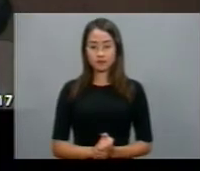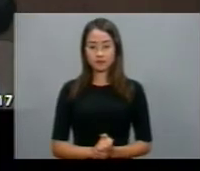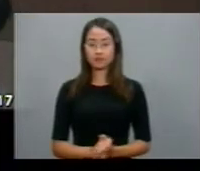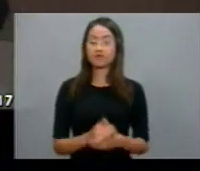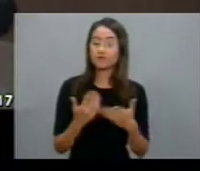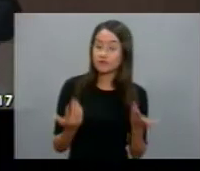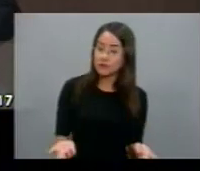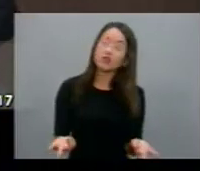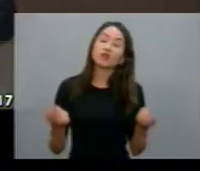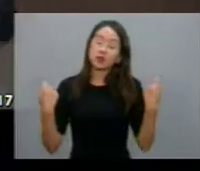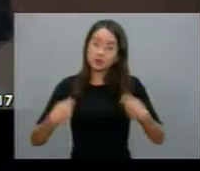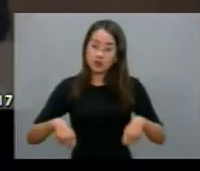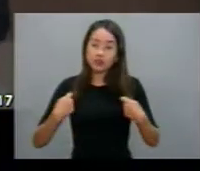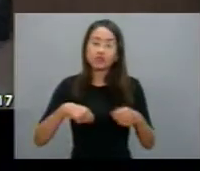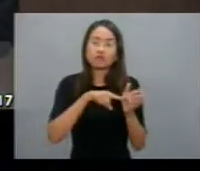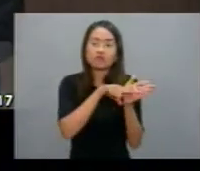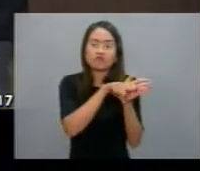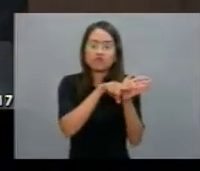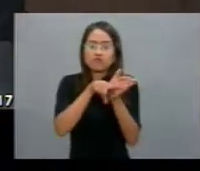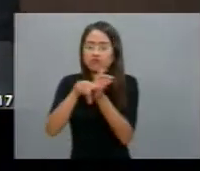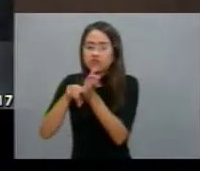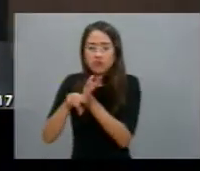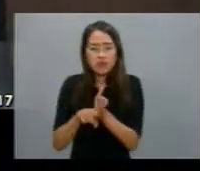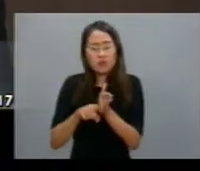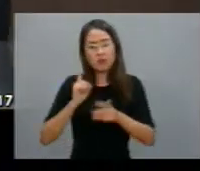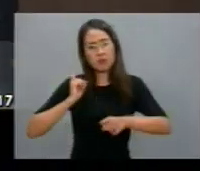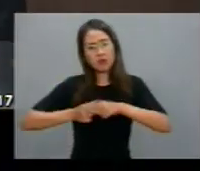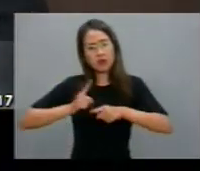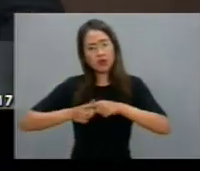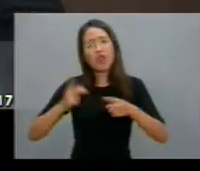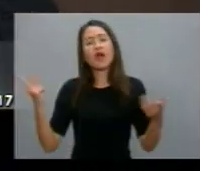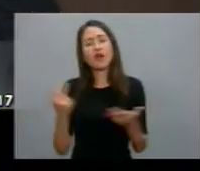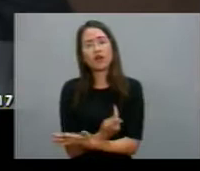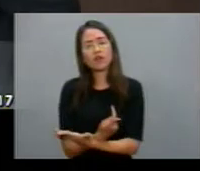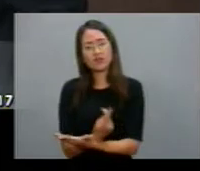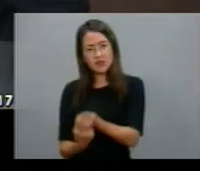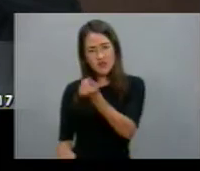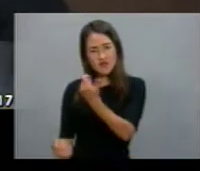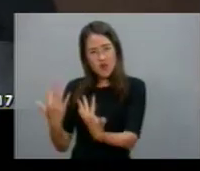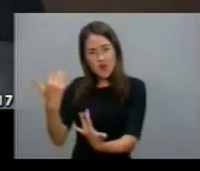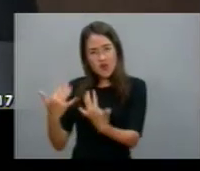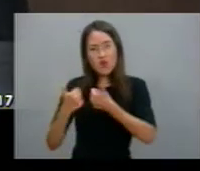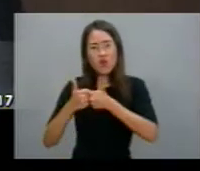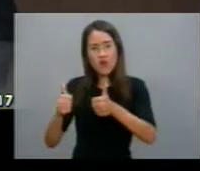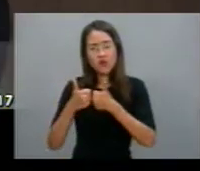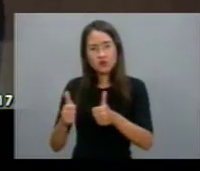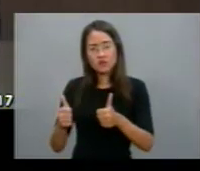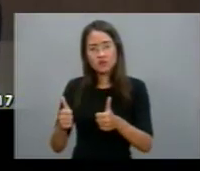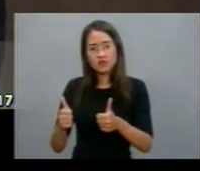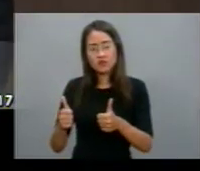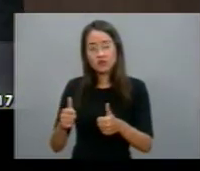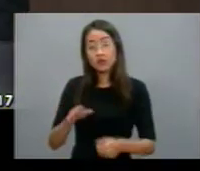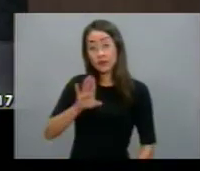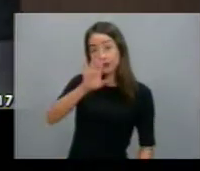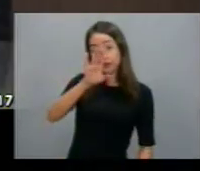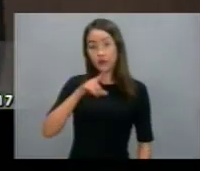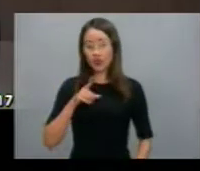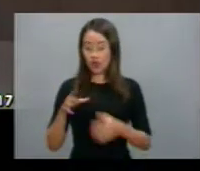Há muito o que investigar sobre o que tem acontecido no Ceará. O nosso Comitê de Prevenção de